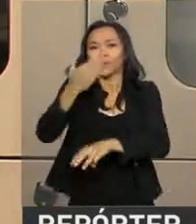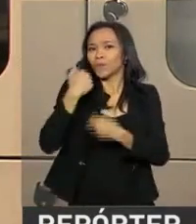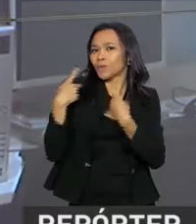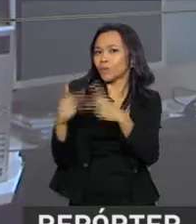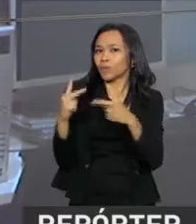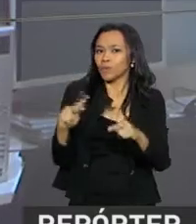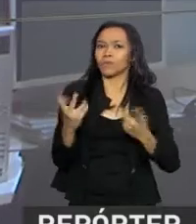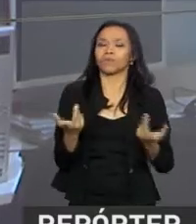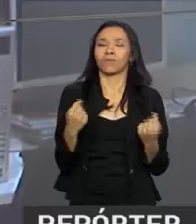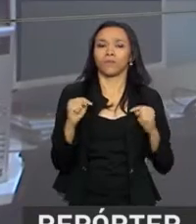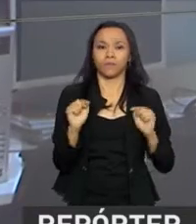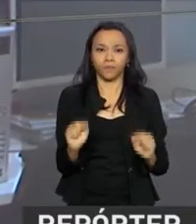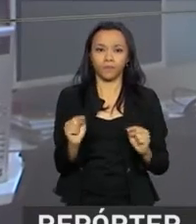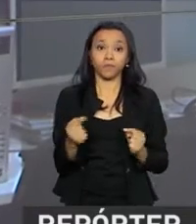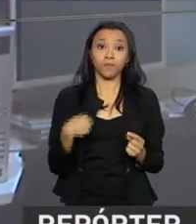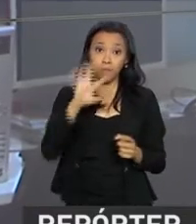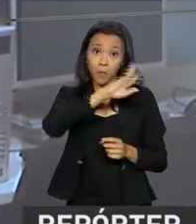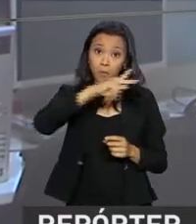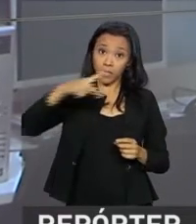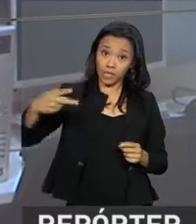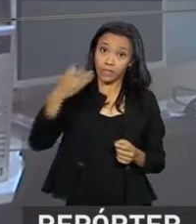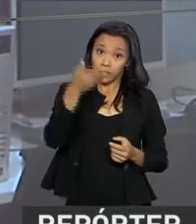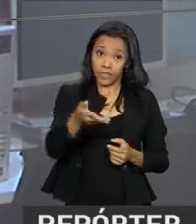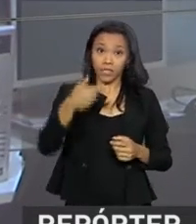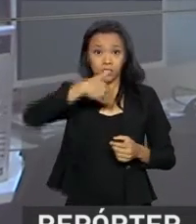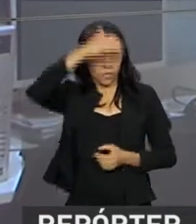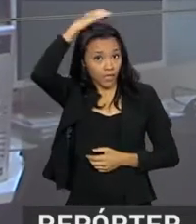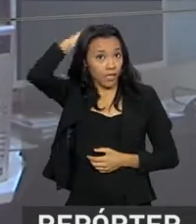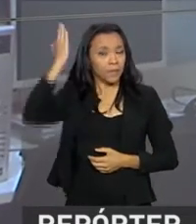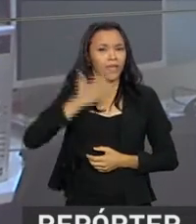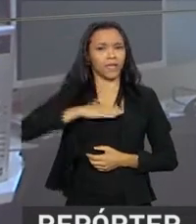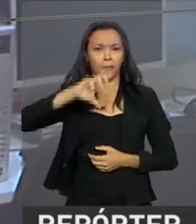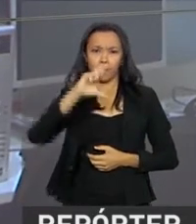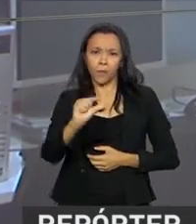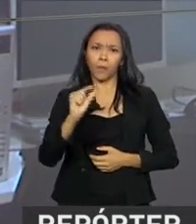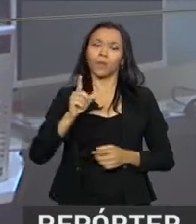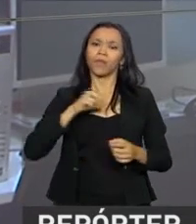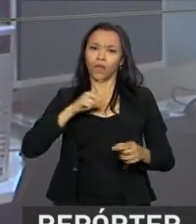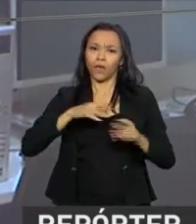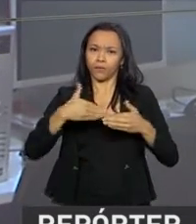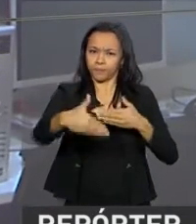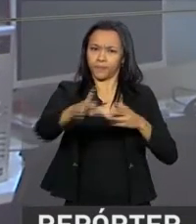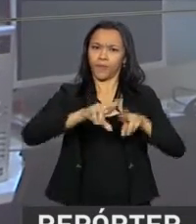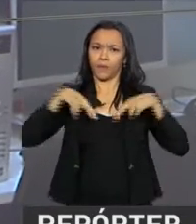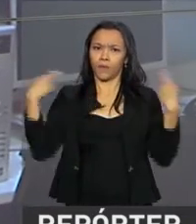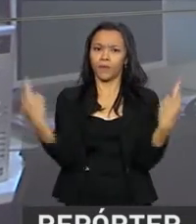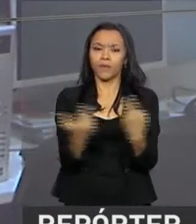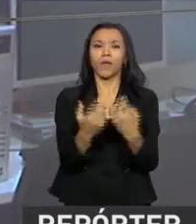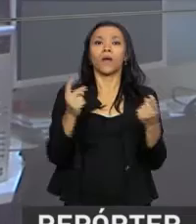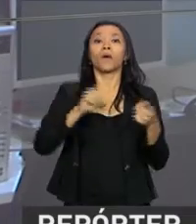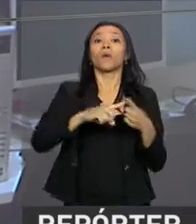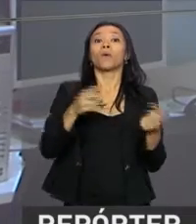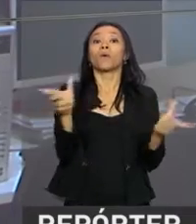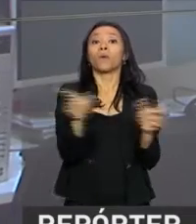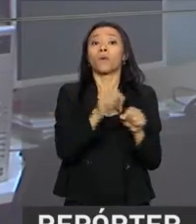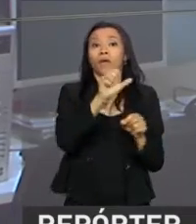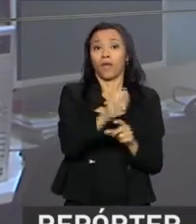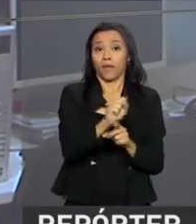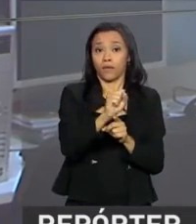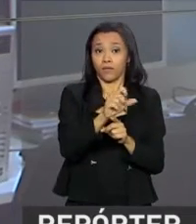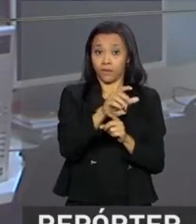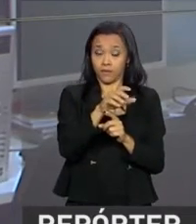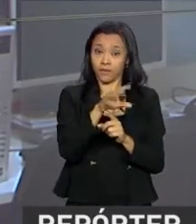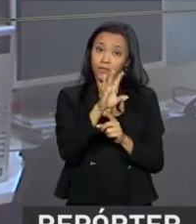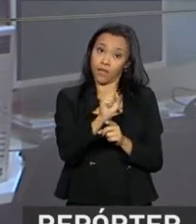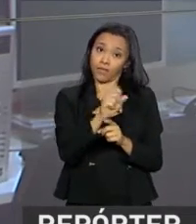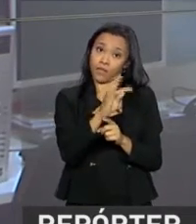africanos. O presidente Michel Temer se reúne daqui a pouco com os presidentes do Supremo Tribunal Federal, da Câmara dos Deputados e